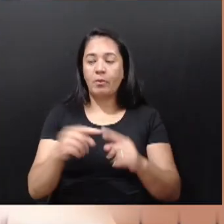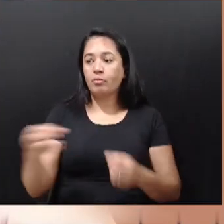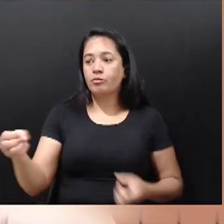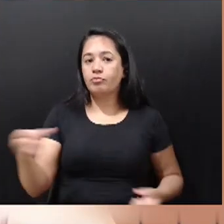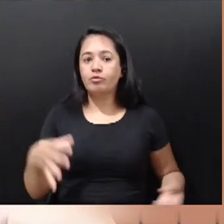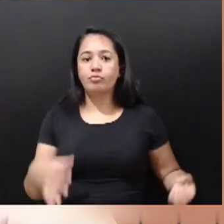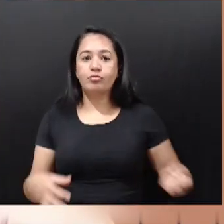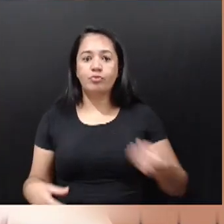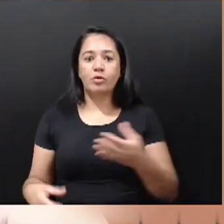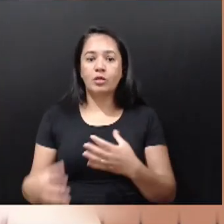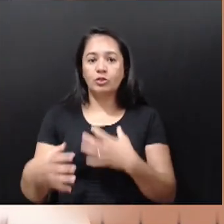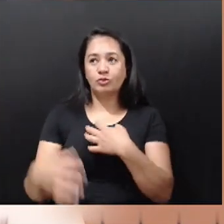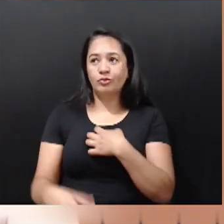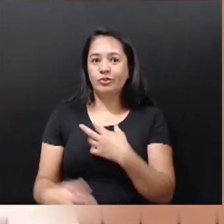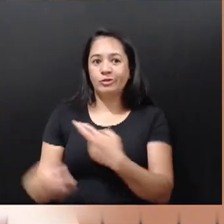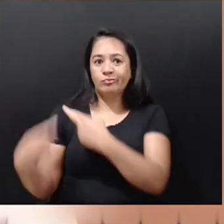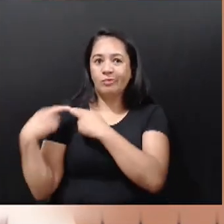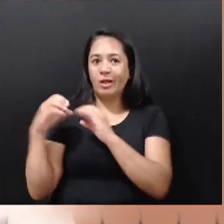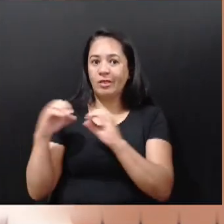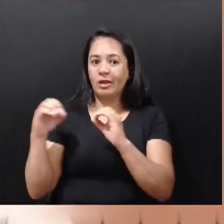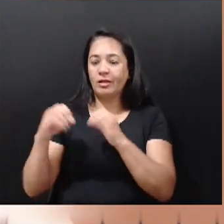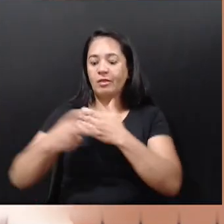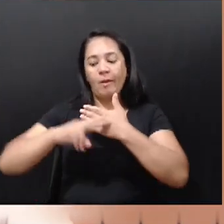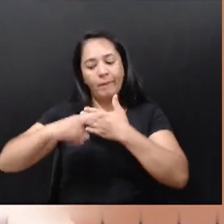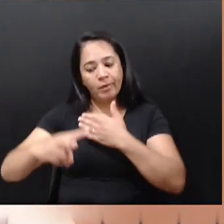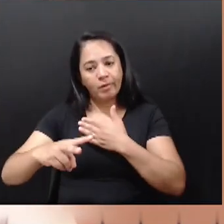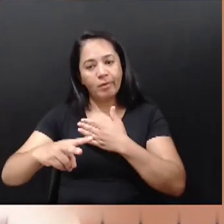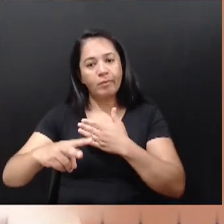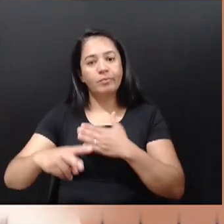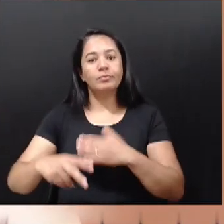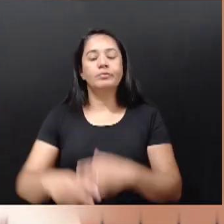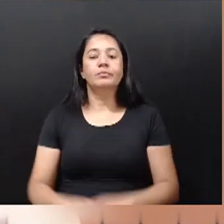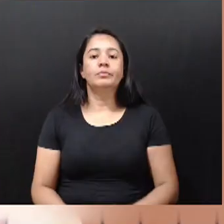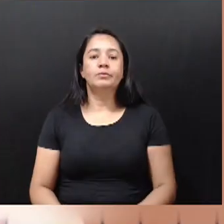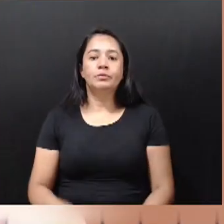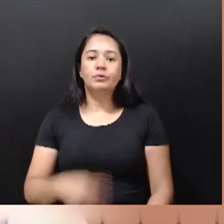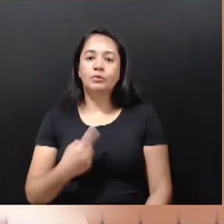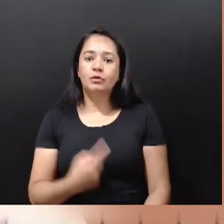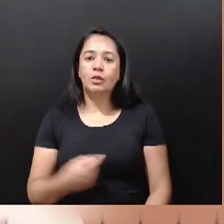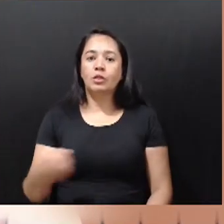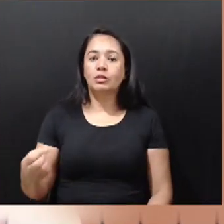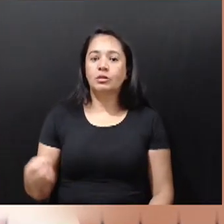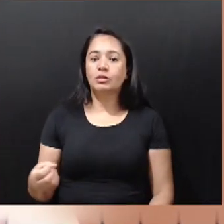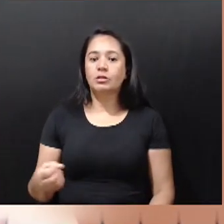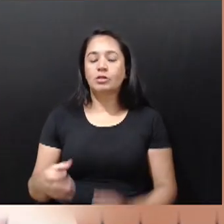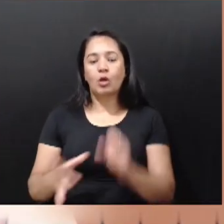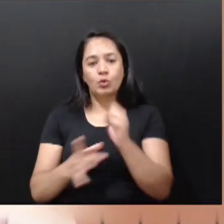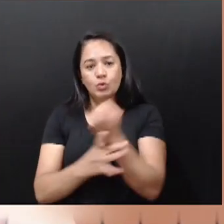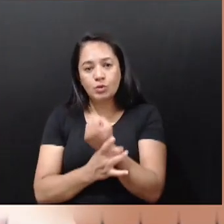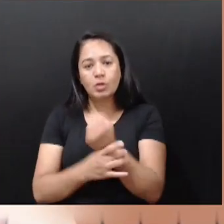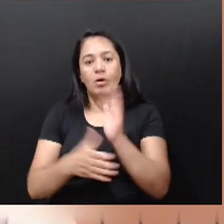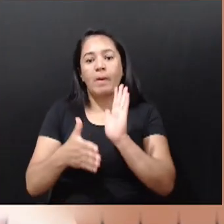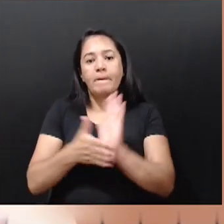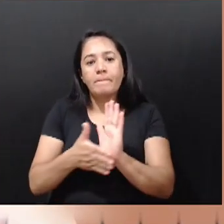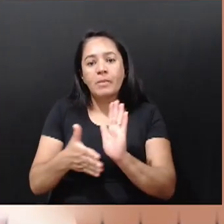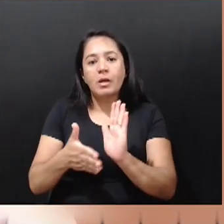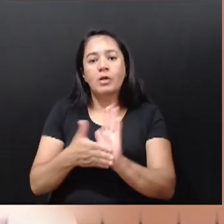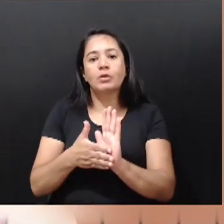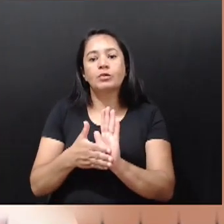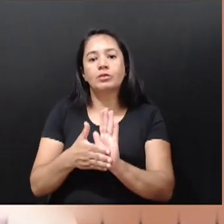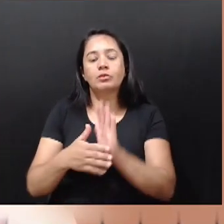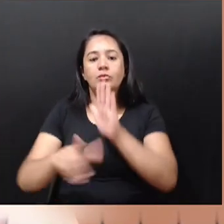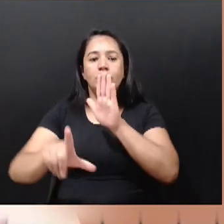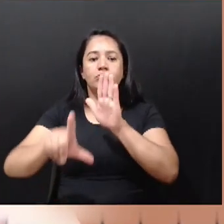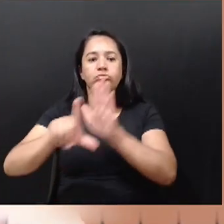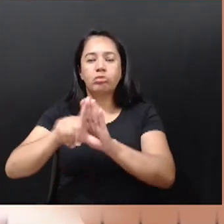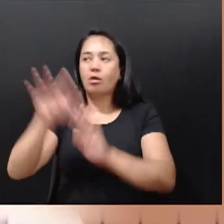pode trazer consequências grandes para o funcionalismo. Então, quando a gente inova com segurança, pautados em legislações federais, a gente